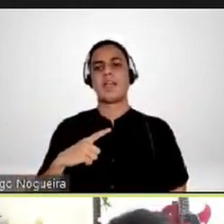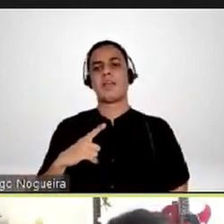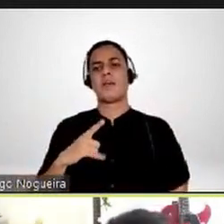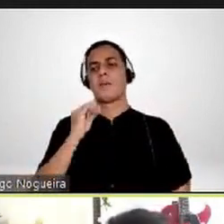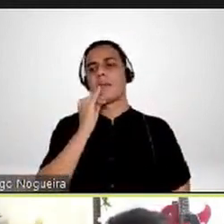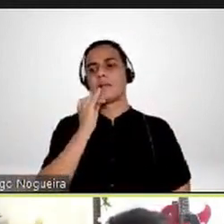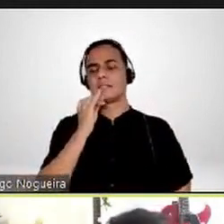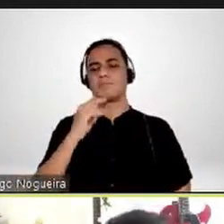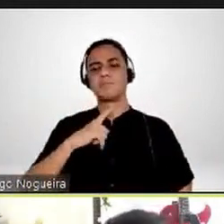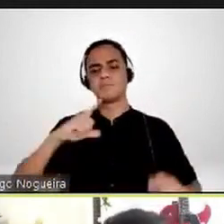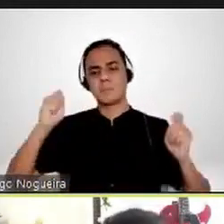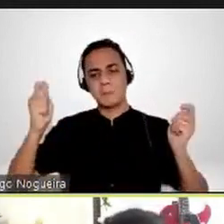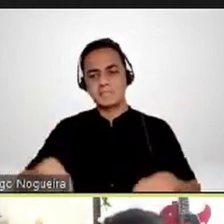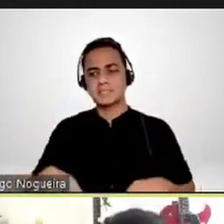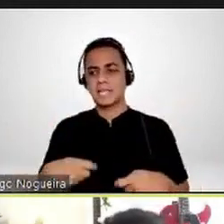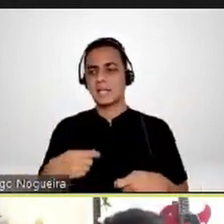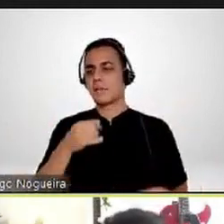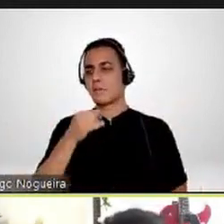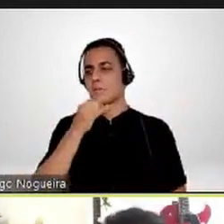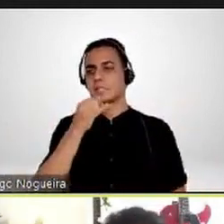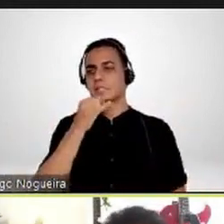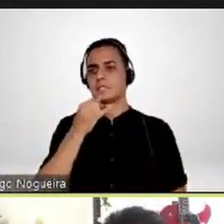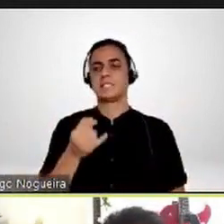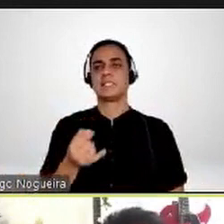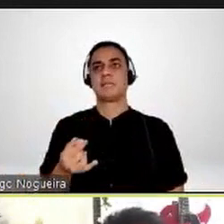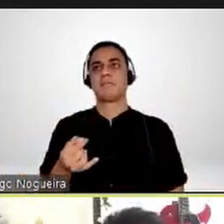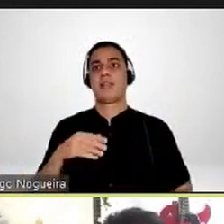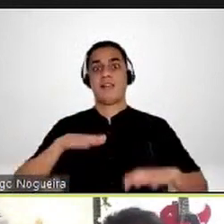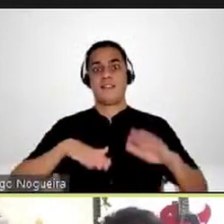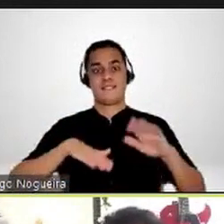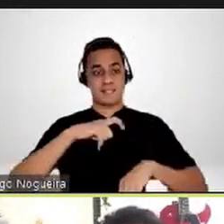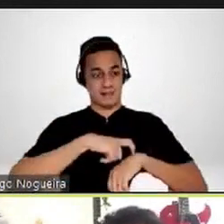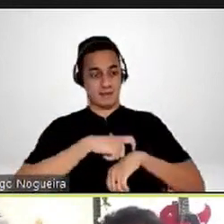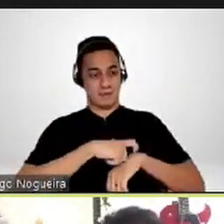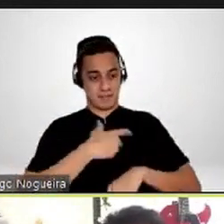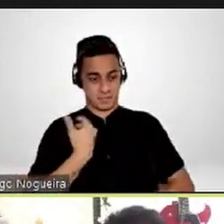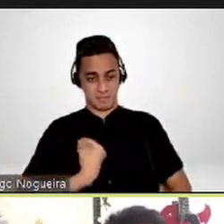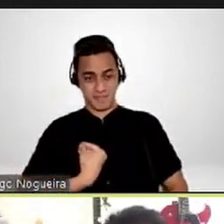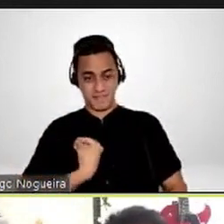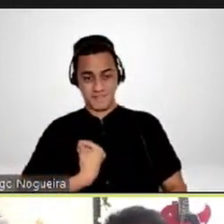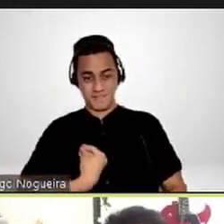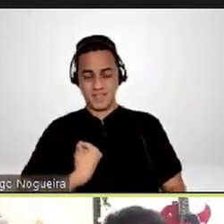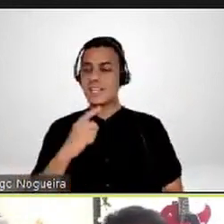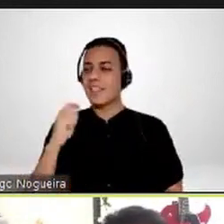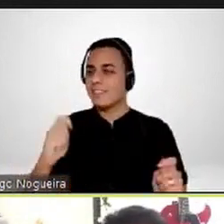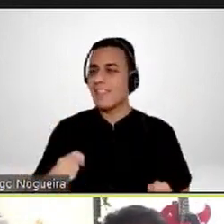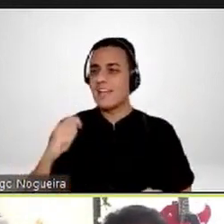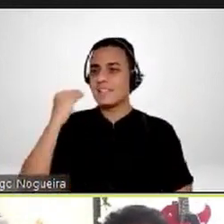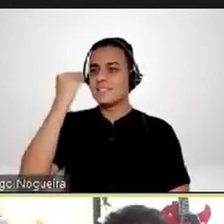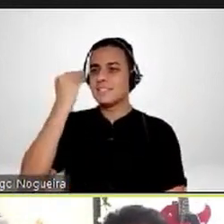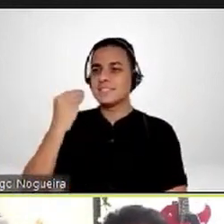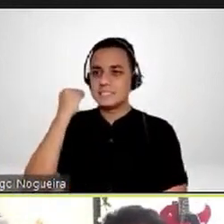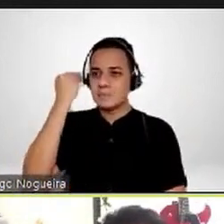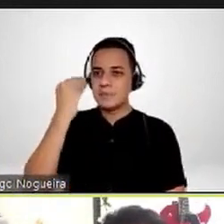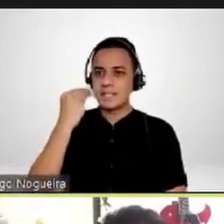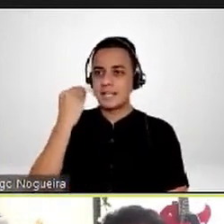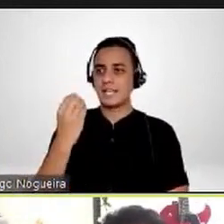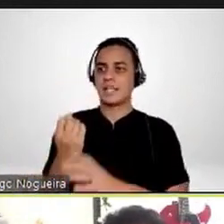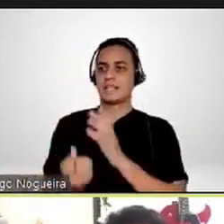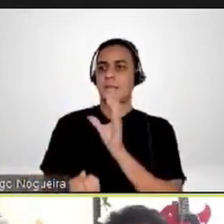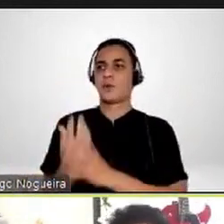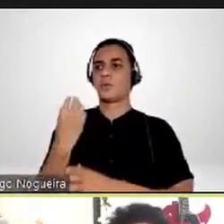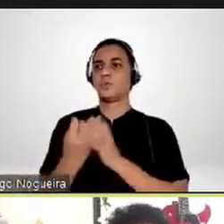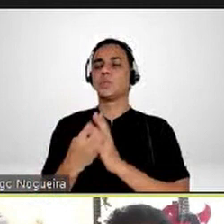tenho de, em certos momentos da minha vida, ter experienciado a produção de